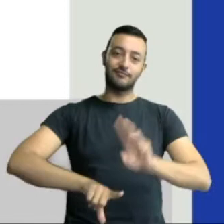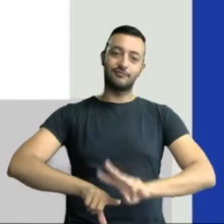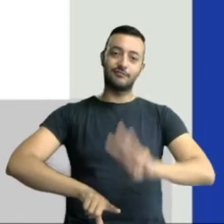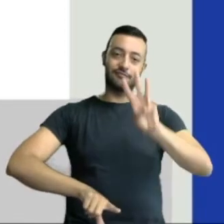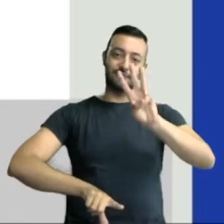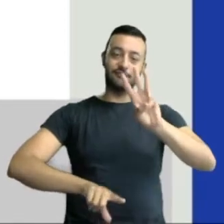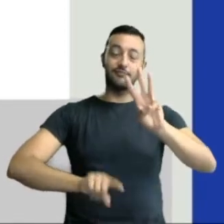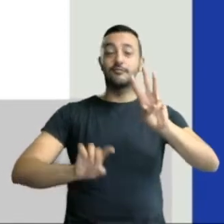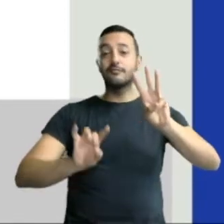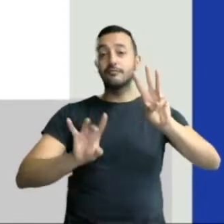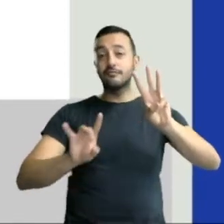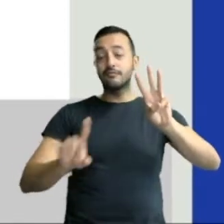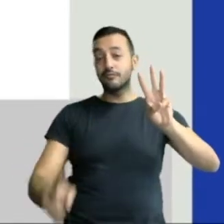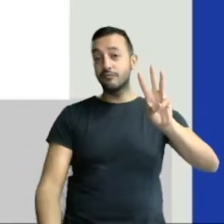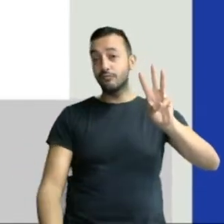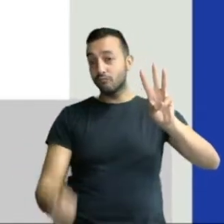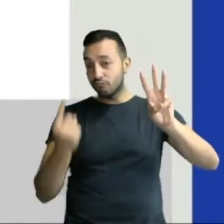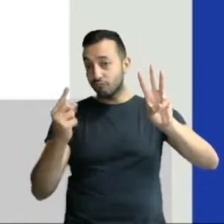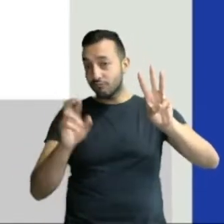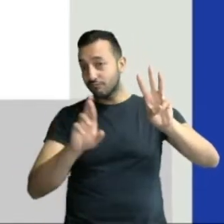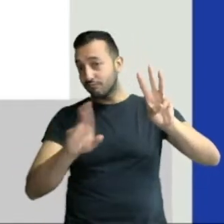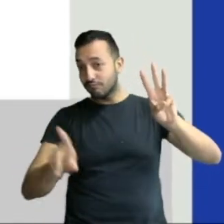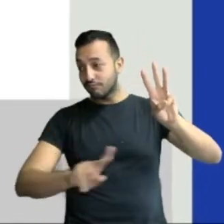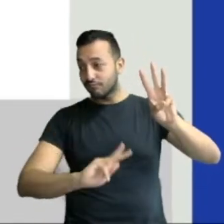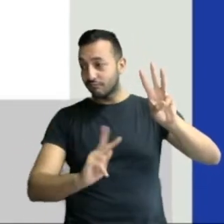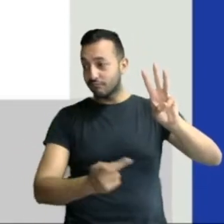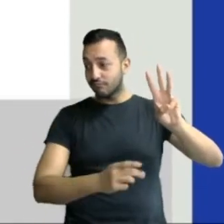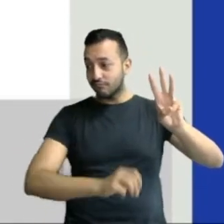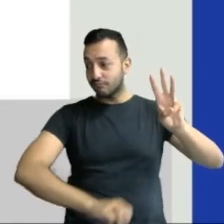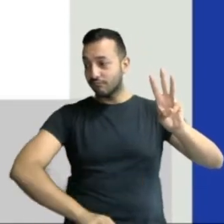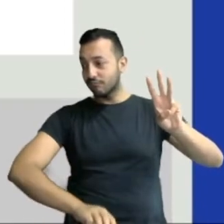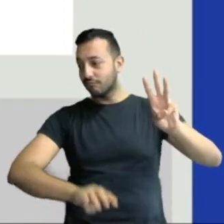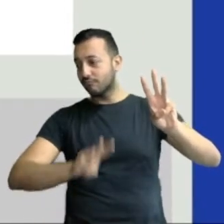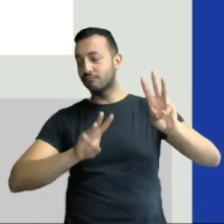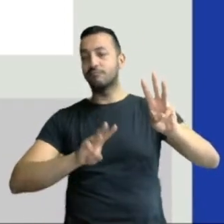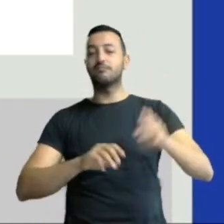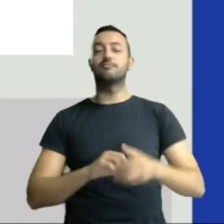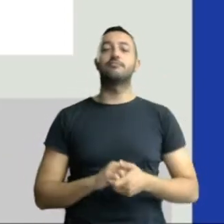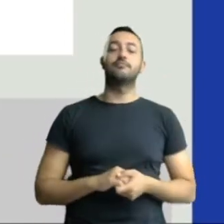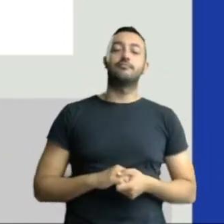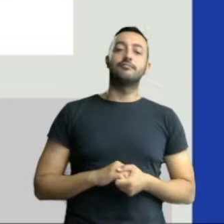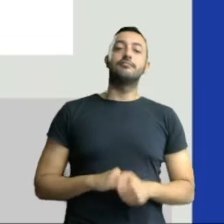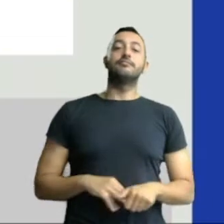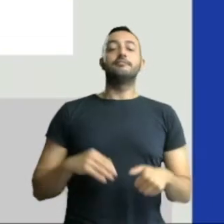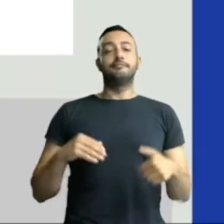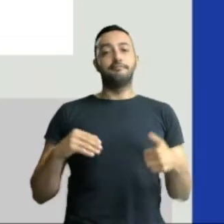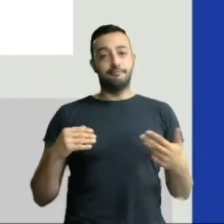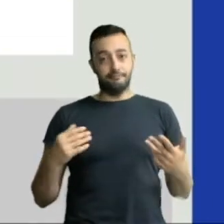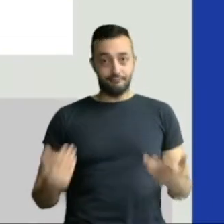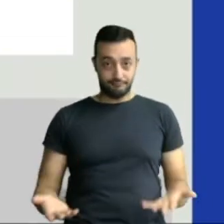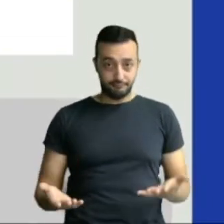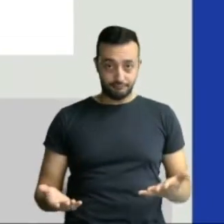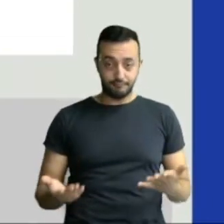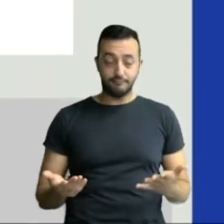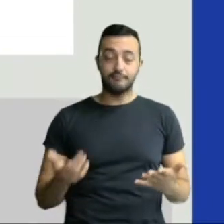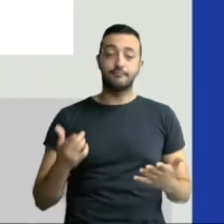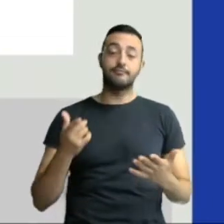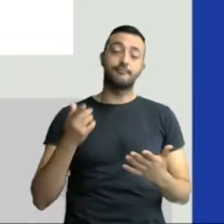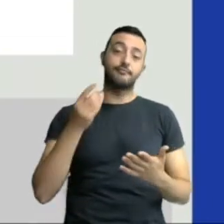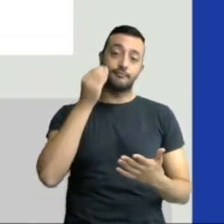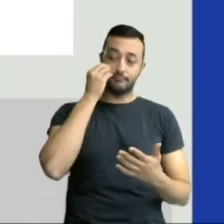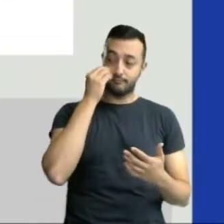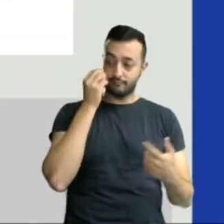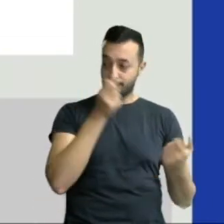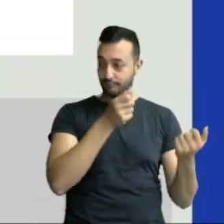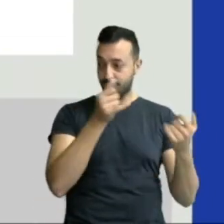exceção do pronome interrogativo how, ou como, certo? Então, por conta dessa